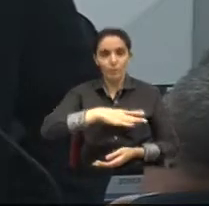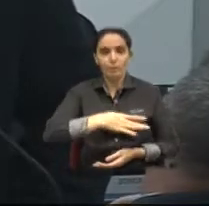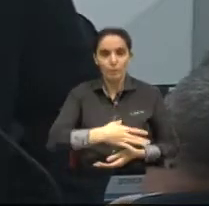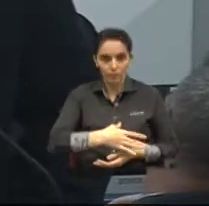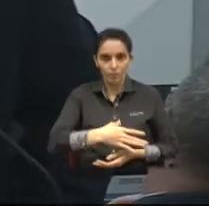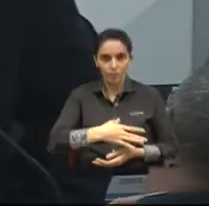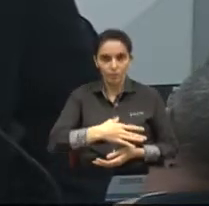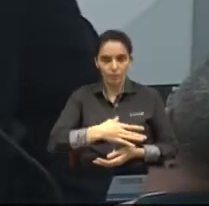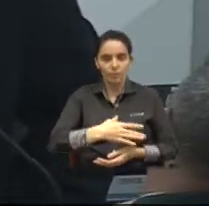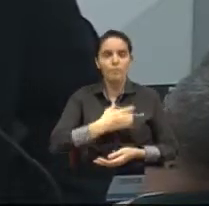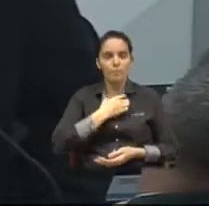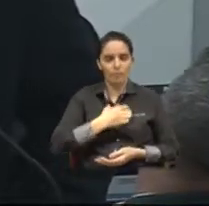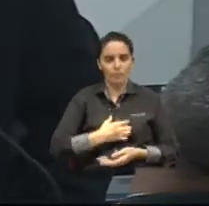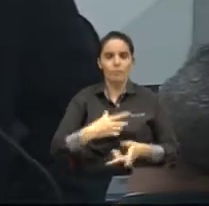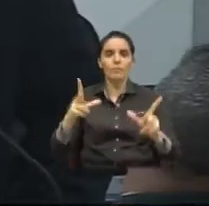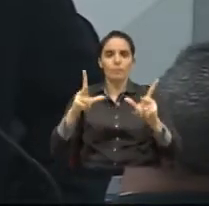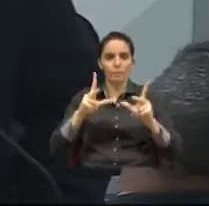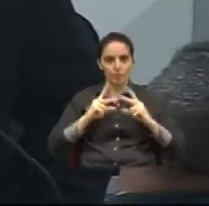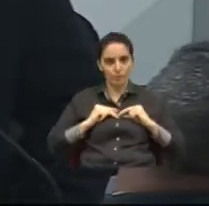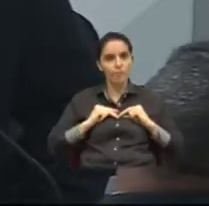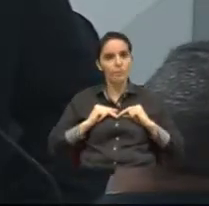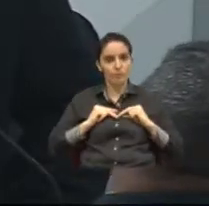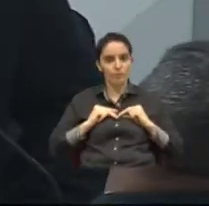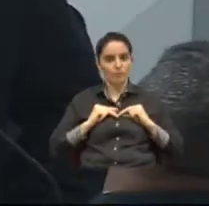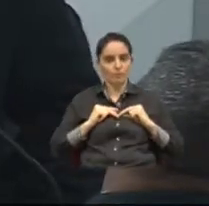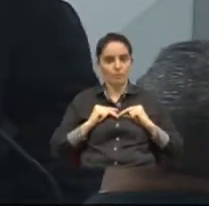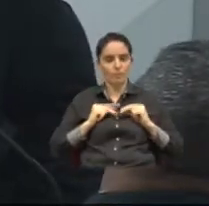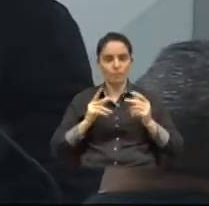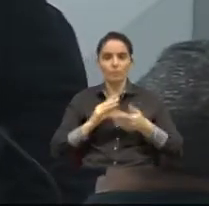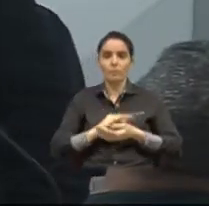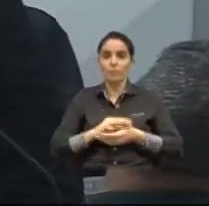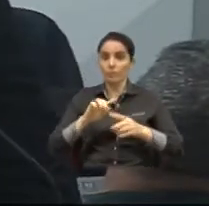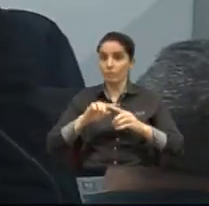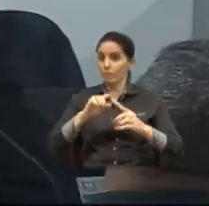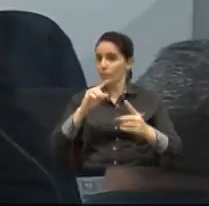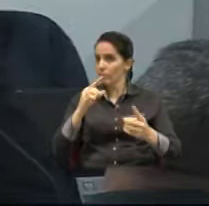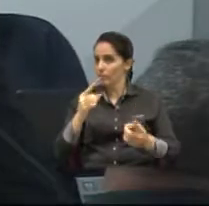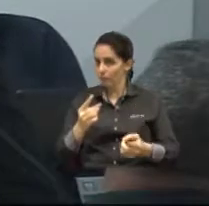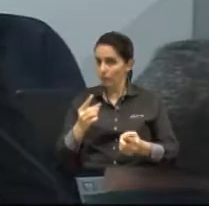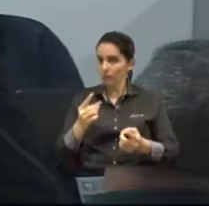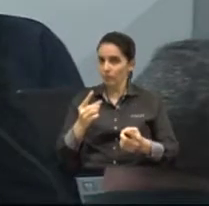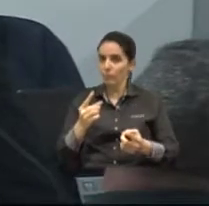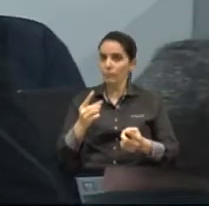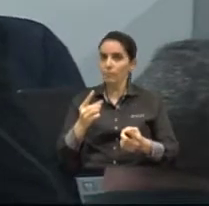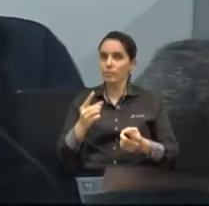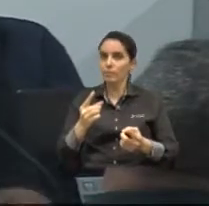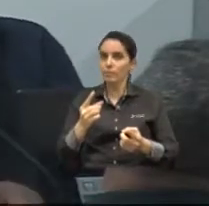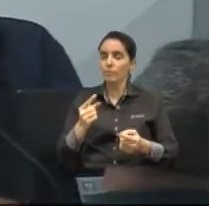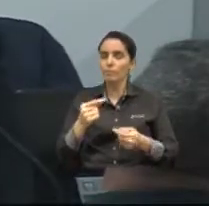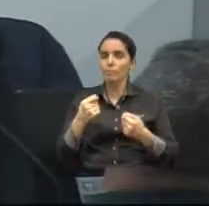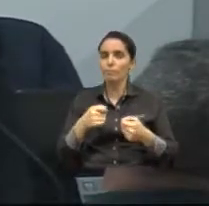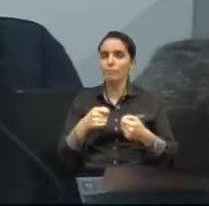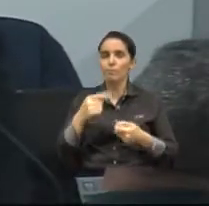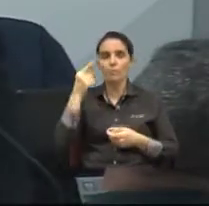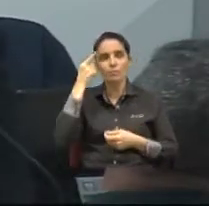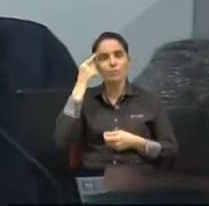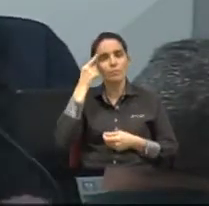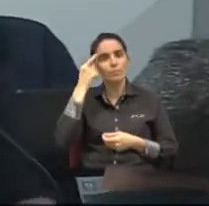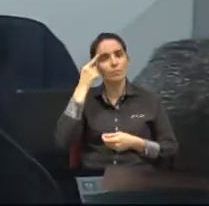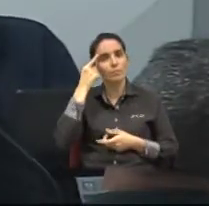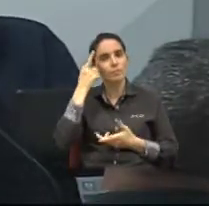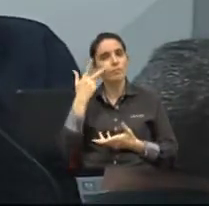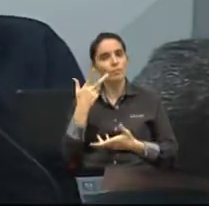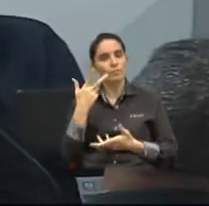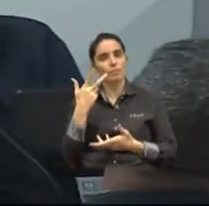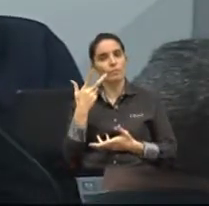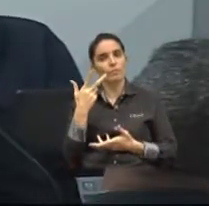receber essa medalha. É isso que eu estou propondo. Mas, se nós formos pensar e analisar, por isso que eu